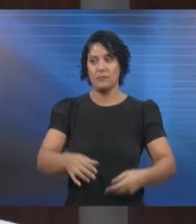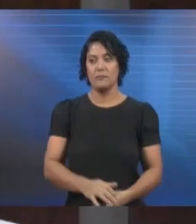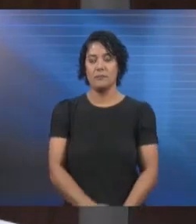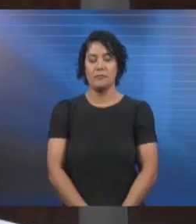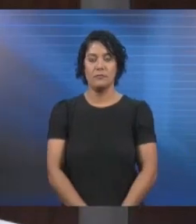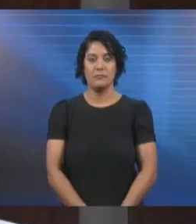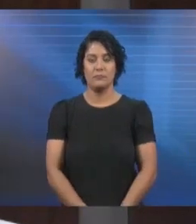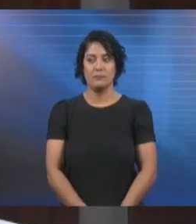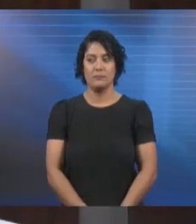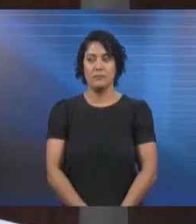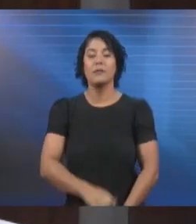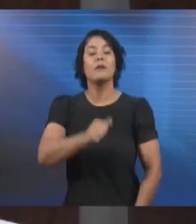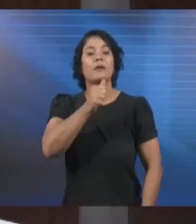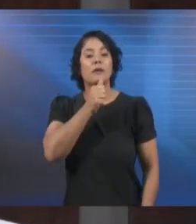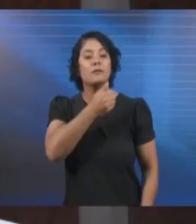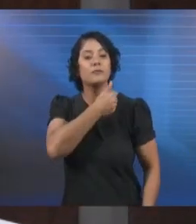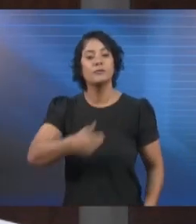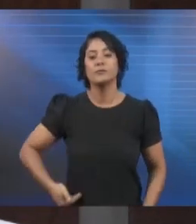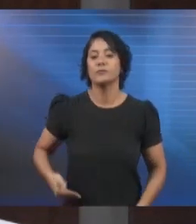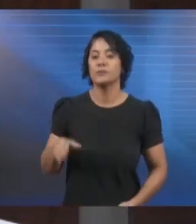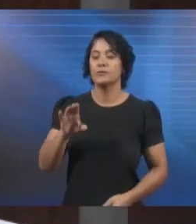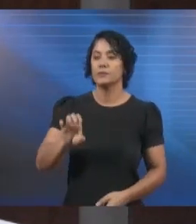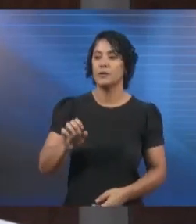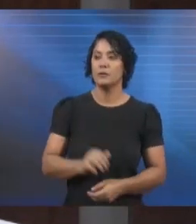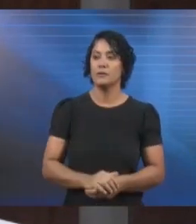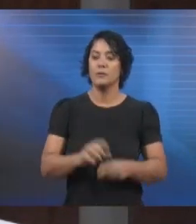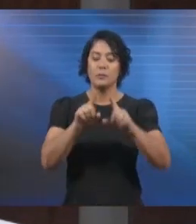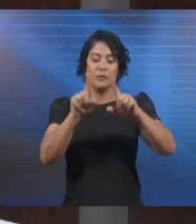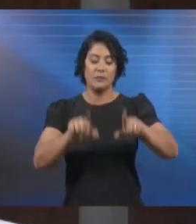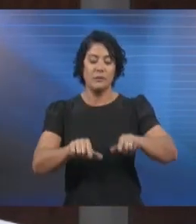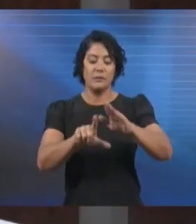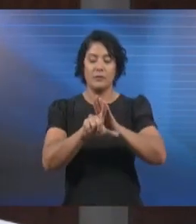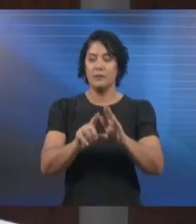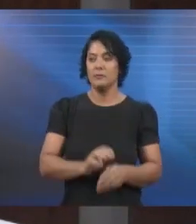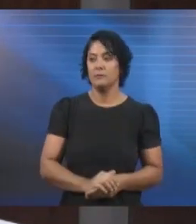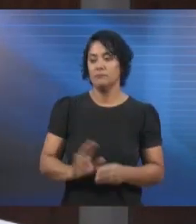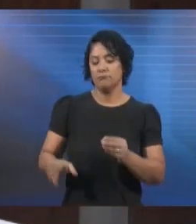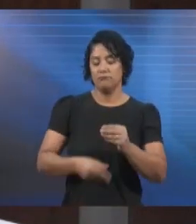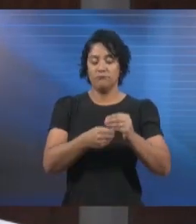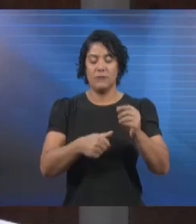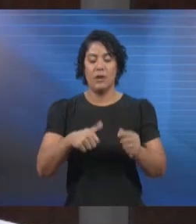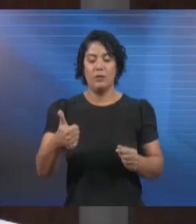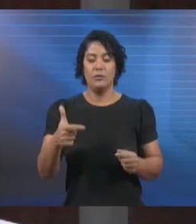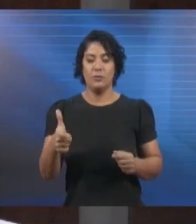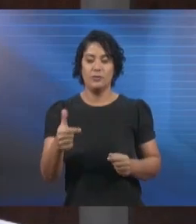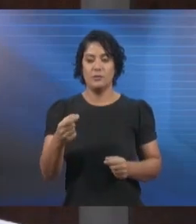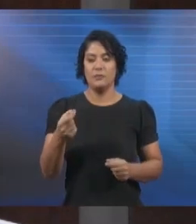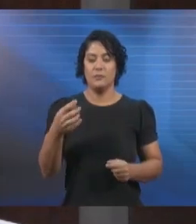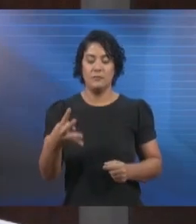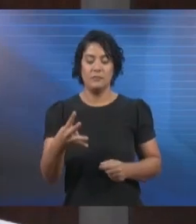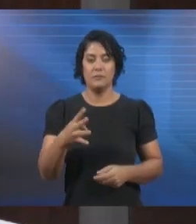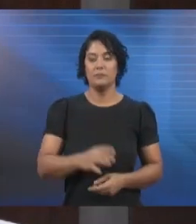providências ainda do Governo do Estado num projeto de lei complementar 122024